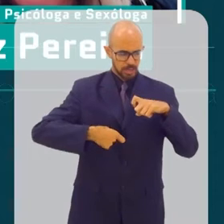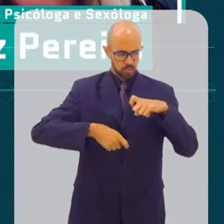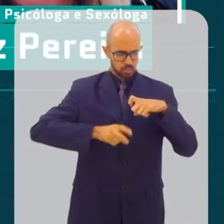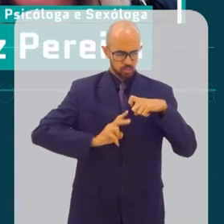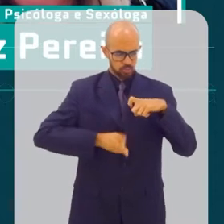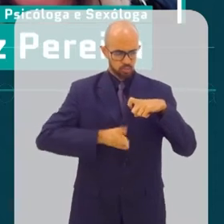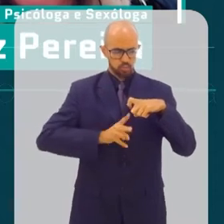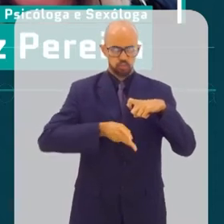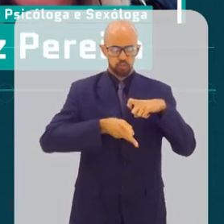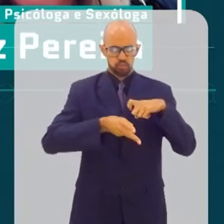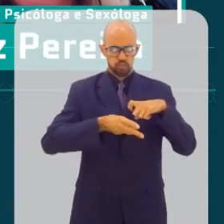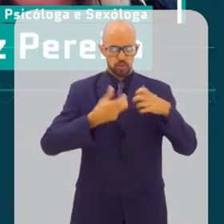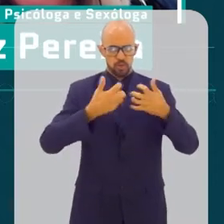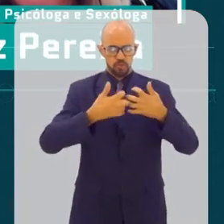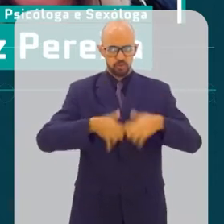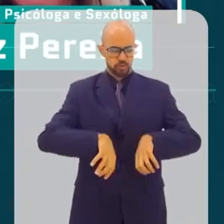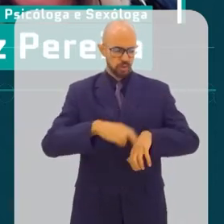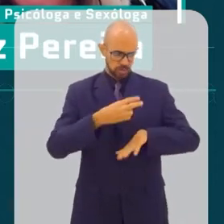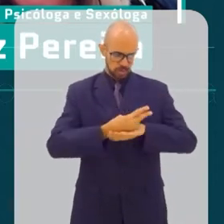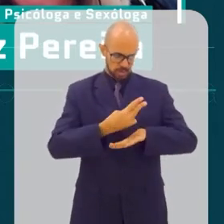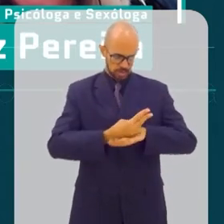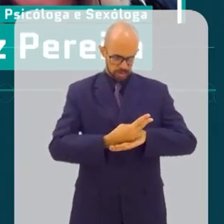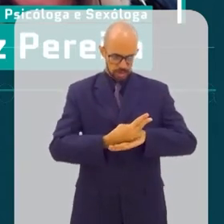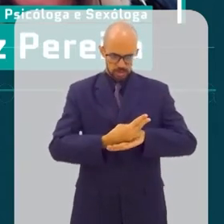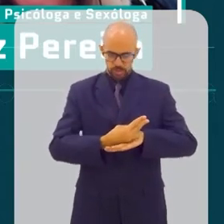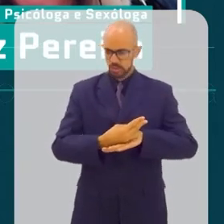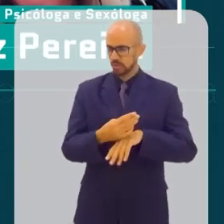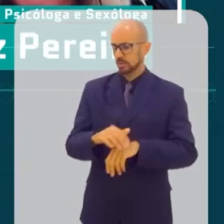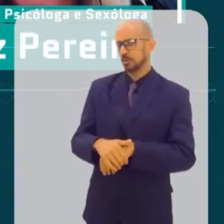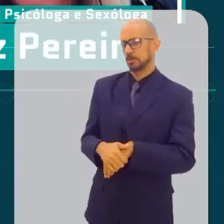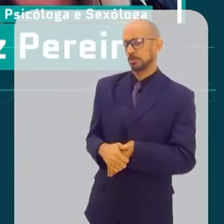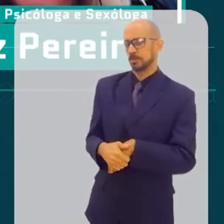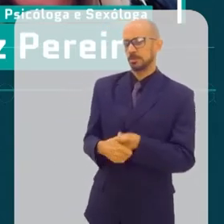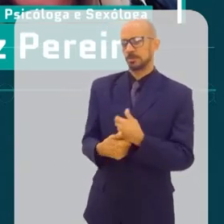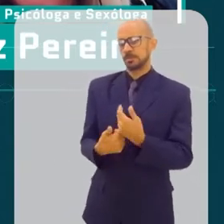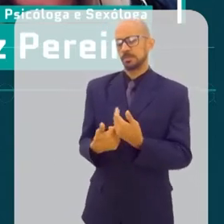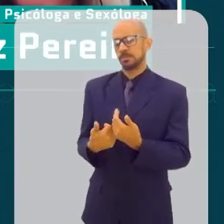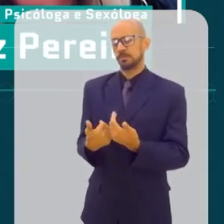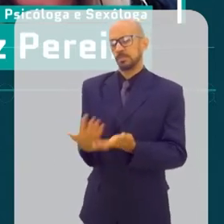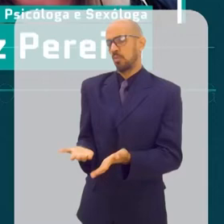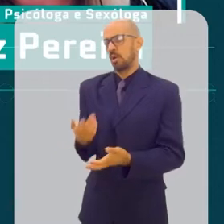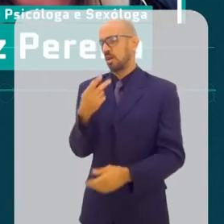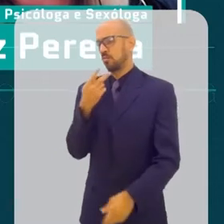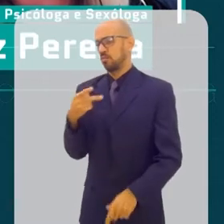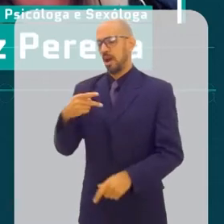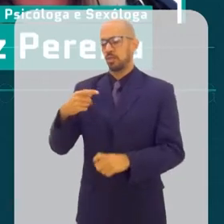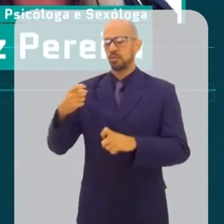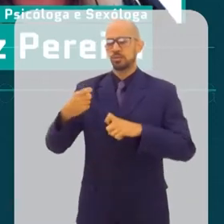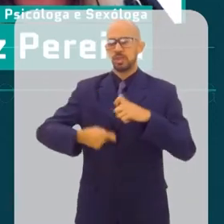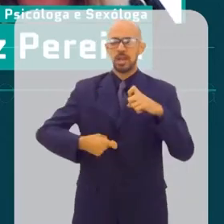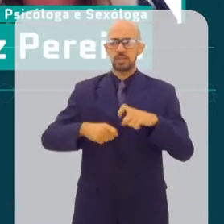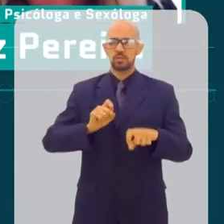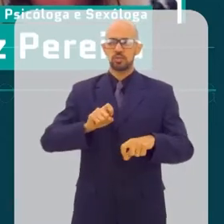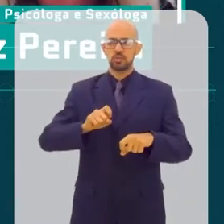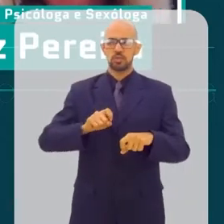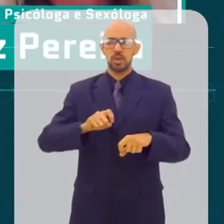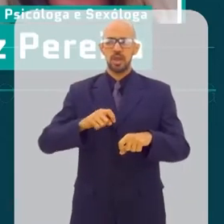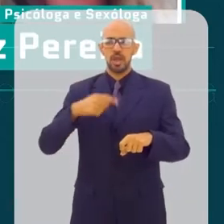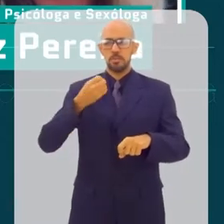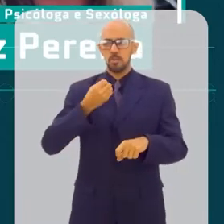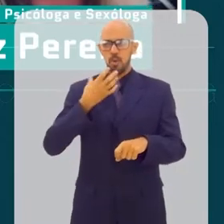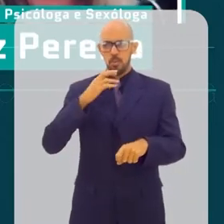vida sexualmente ativa na idade mais madura? Eu falo que o sexo faz